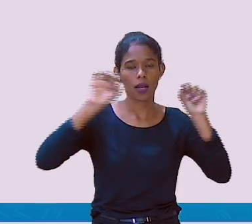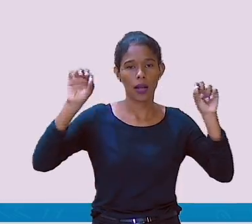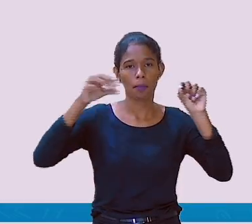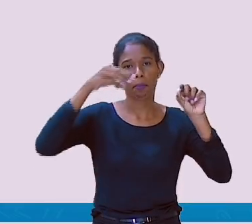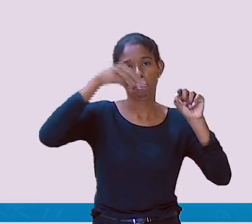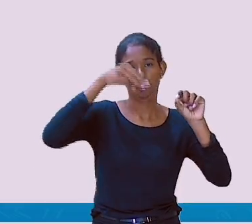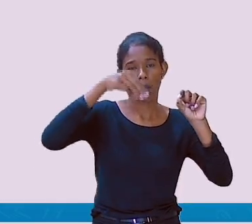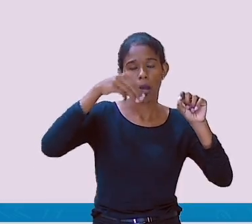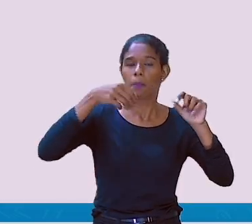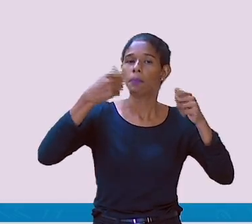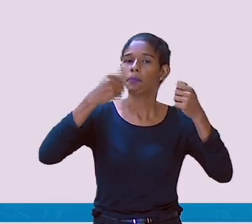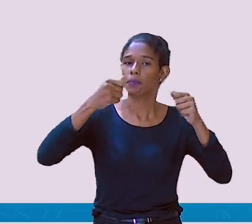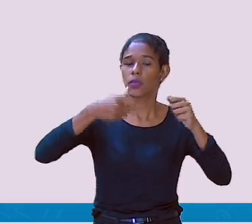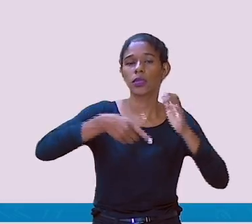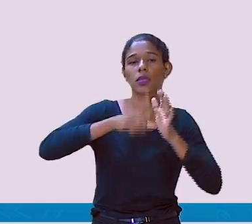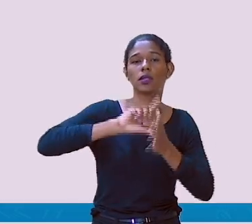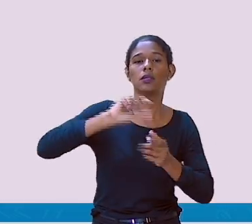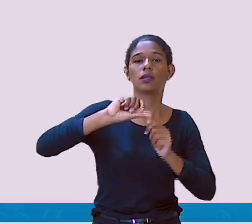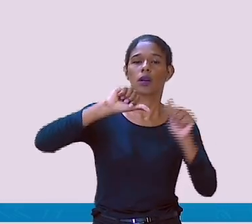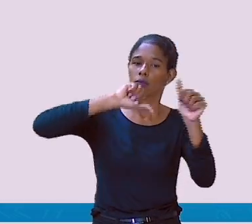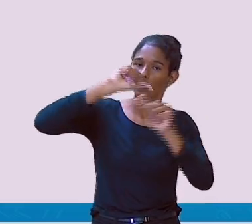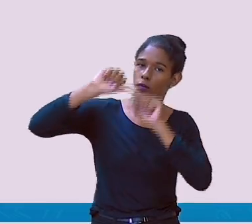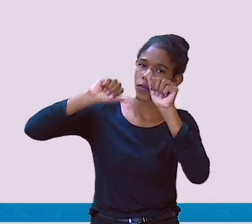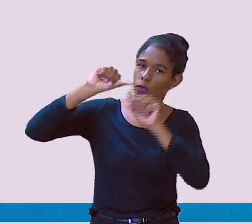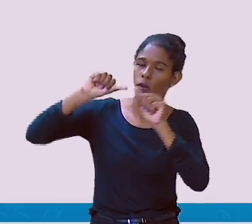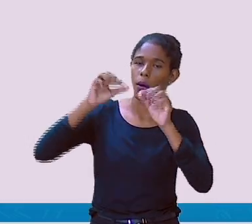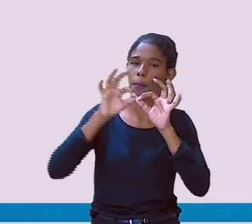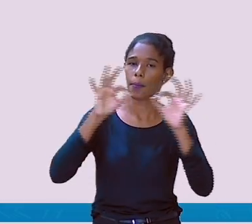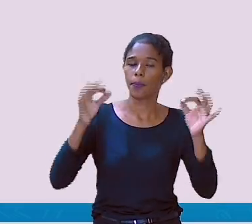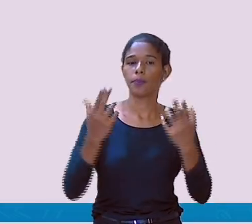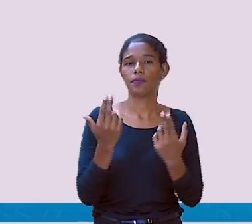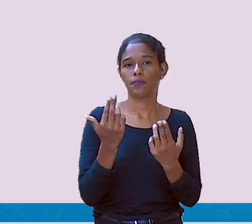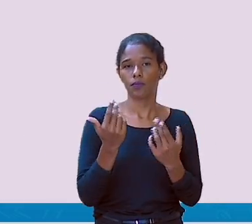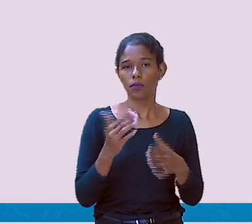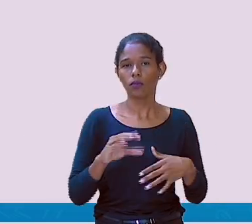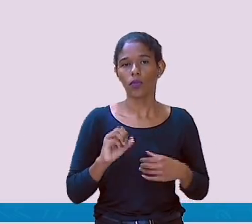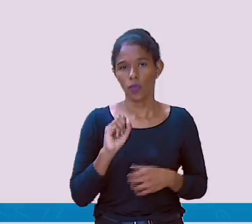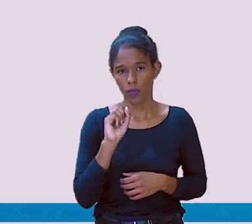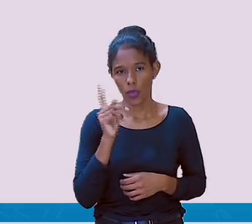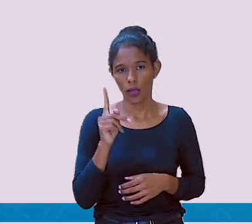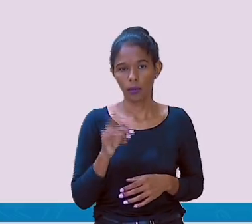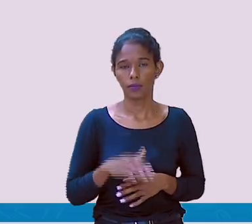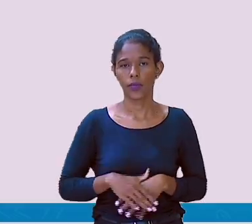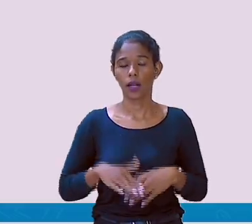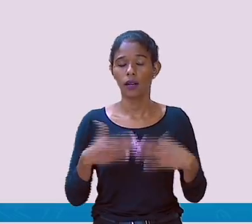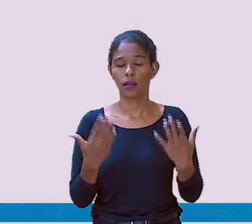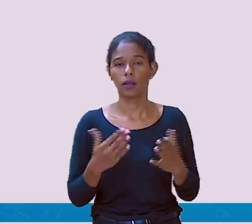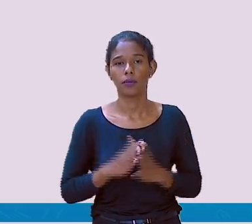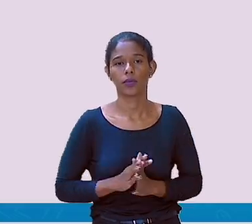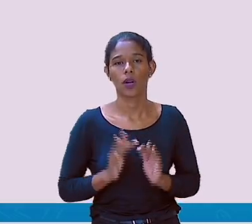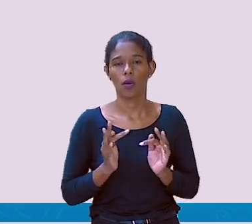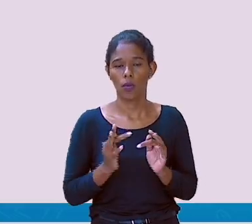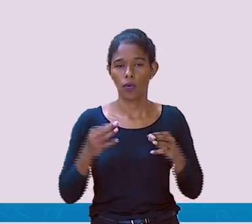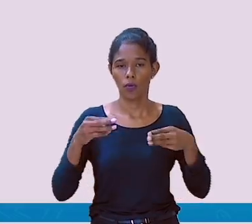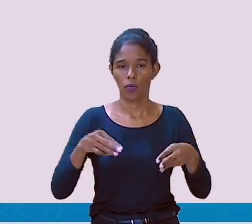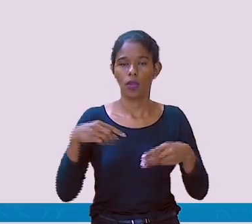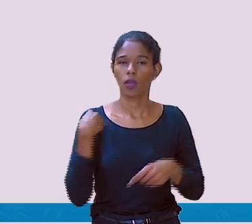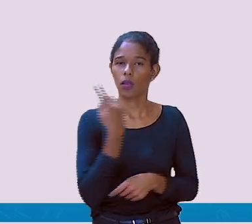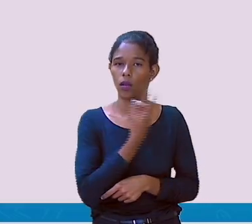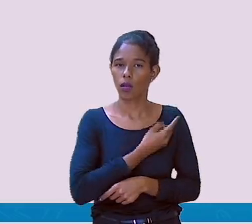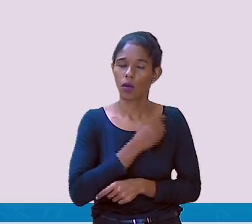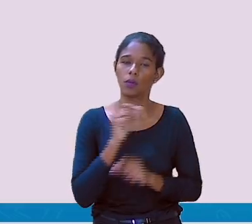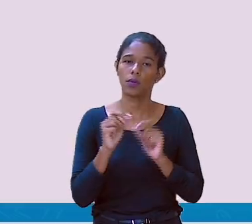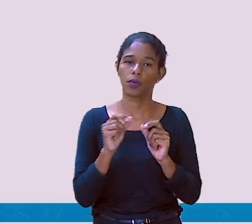colocando sempre na mesma medida. Muito bem. Para finalizar, nós vamos trabalhar com